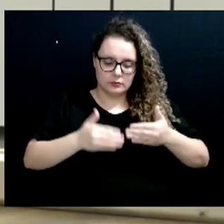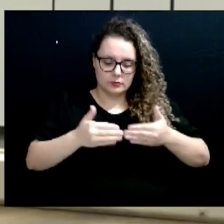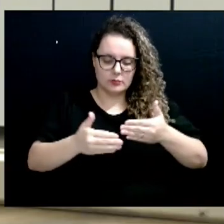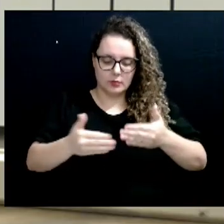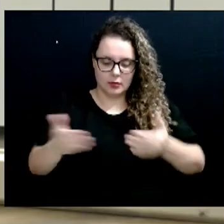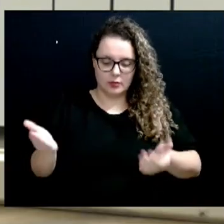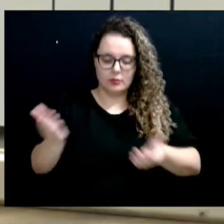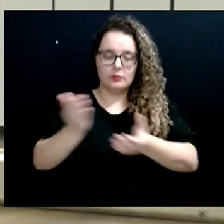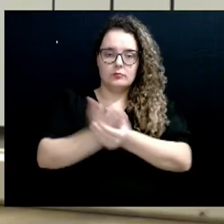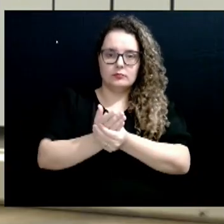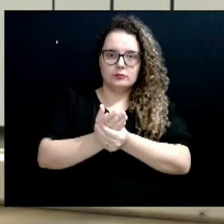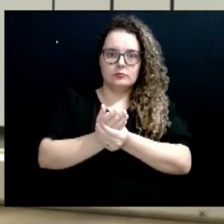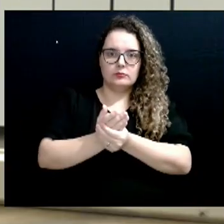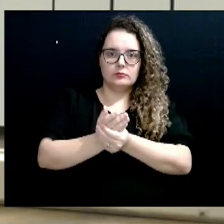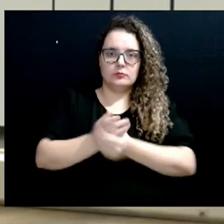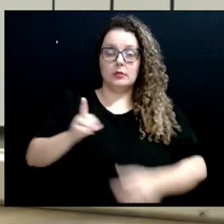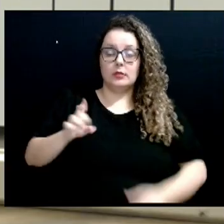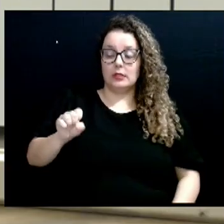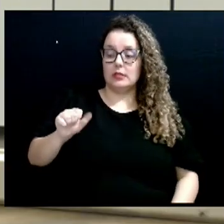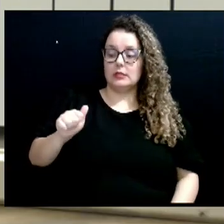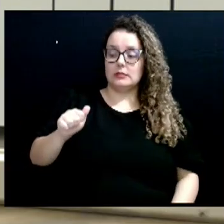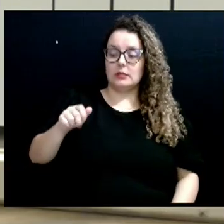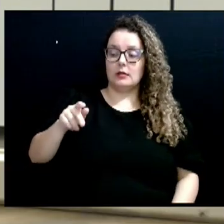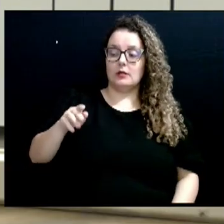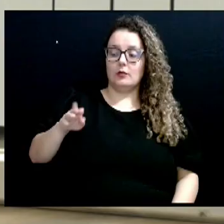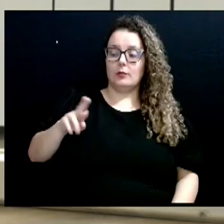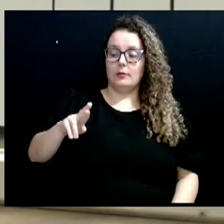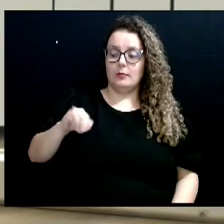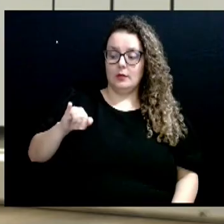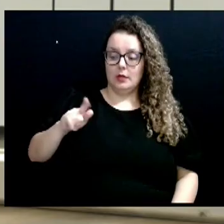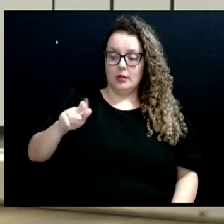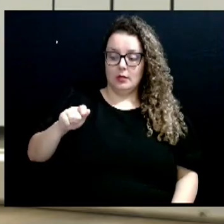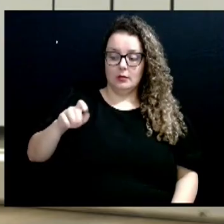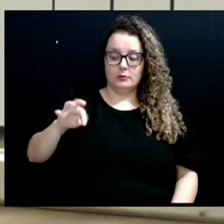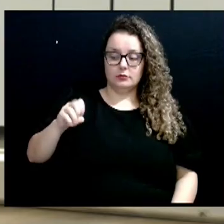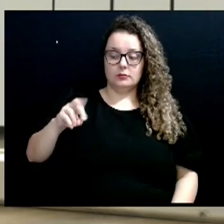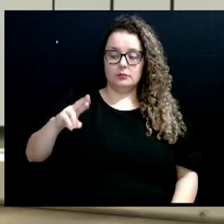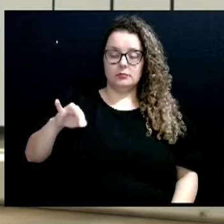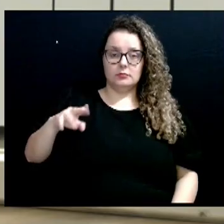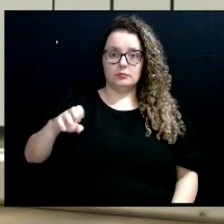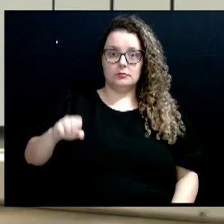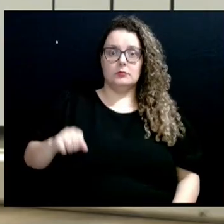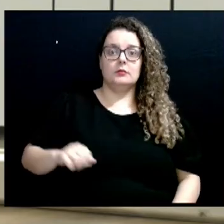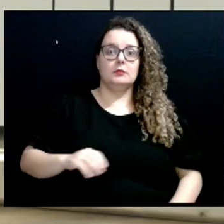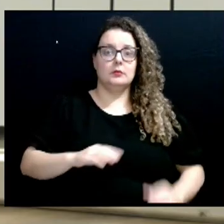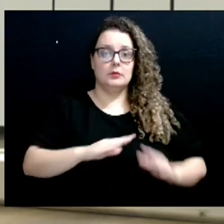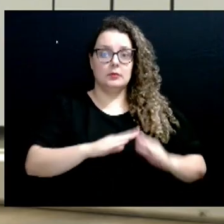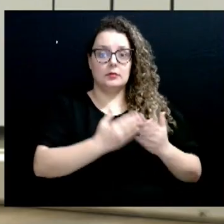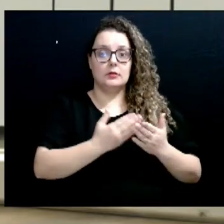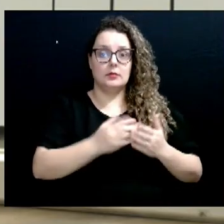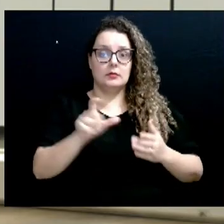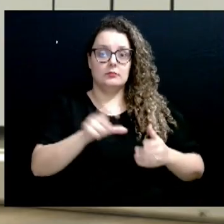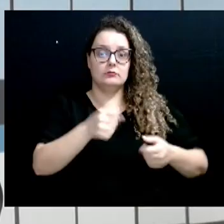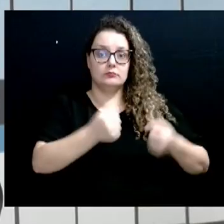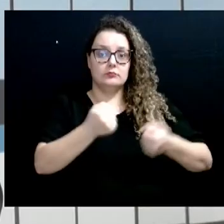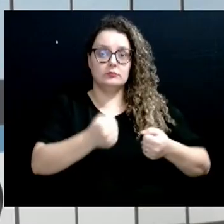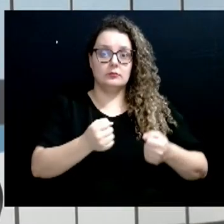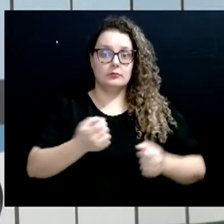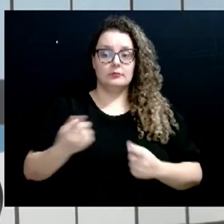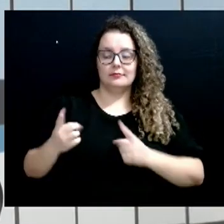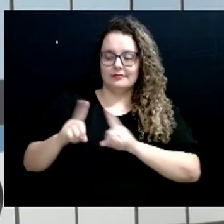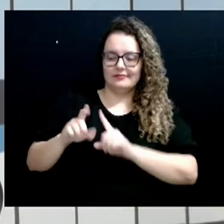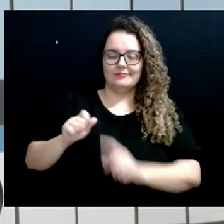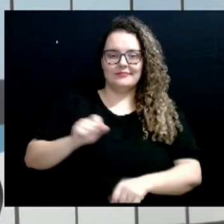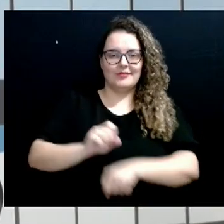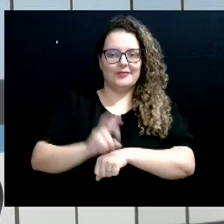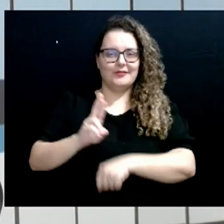a desobrigatoriedade das autoescolas. Quem está comigo para falar sobre esse assunto é o doutor André Bertucci,